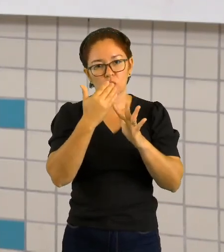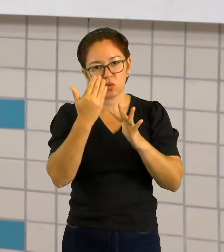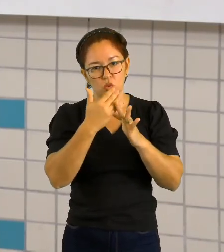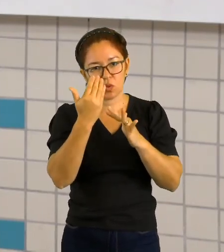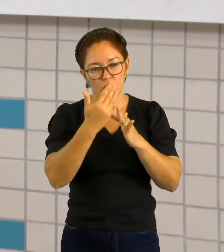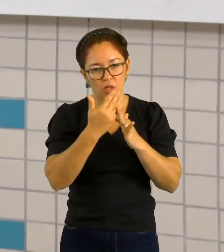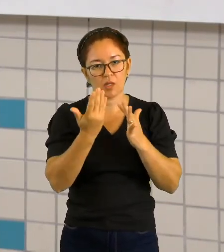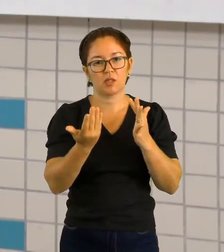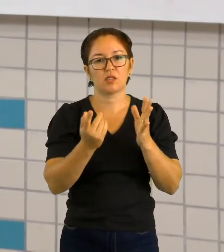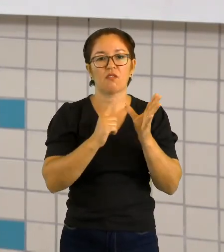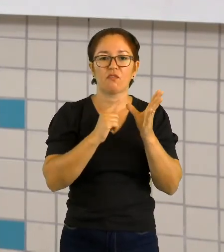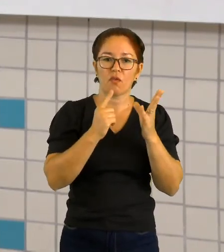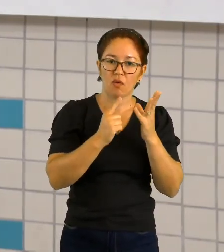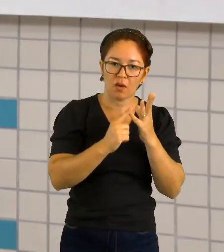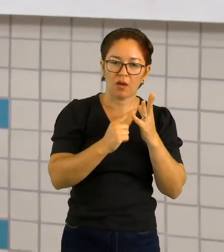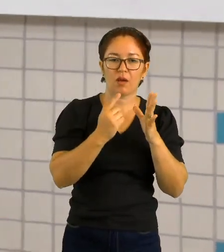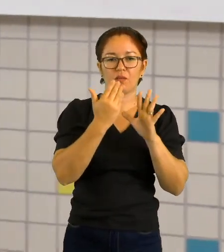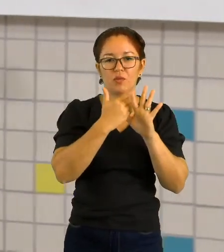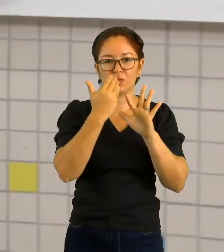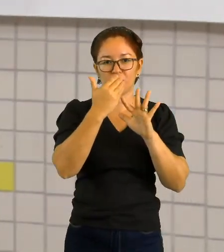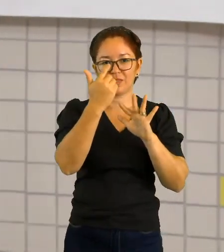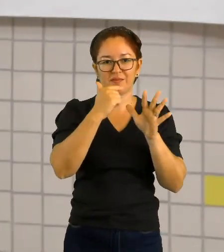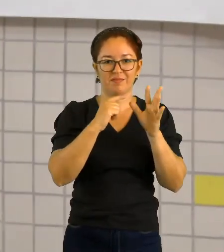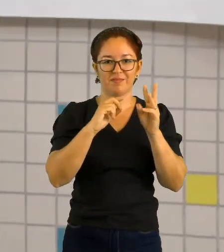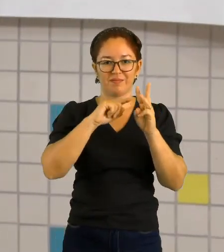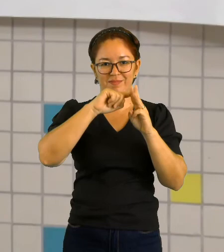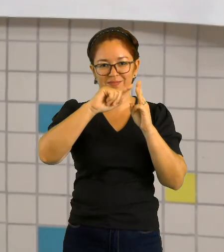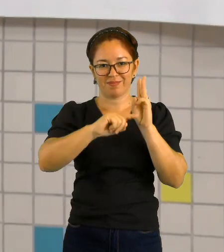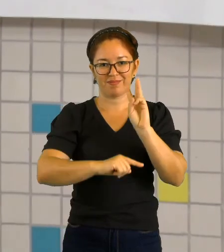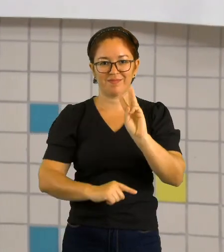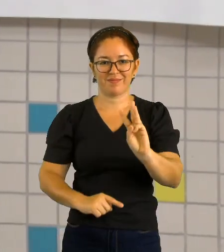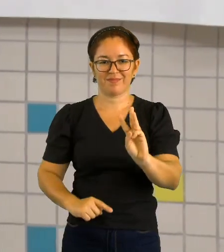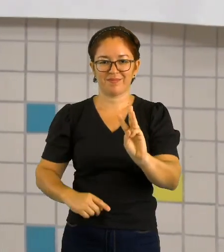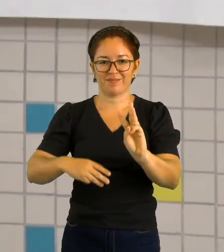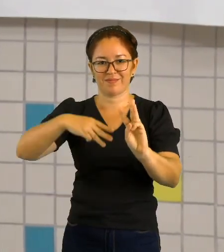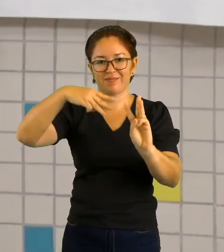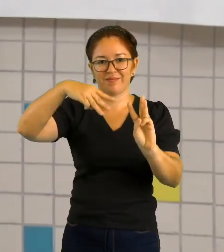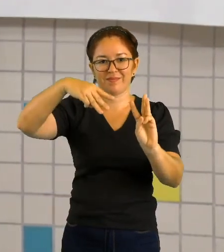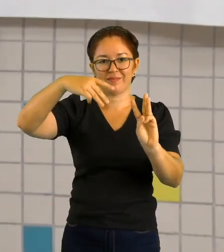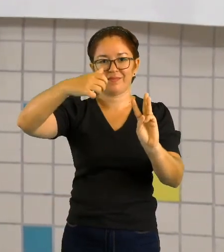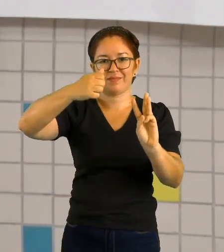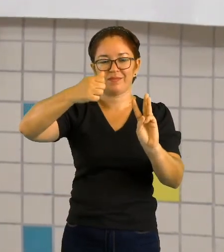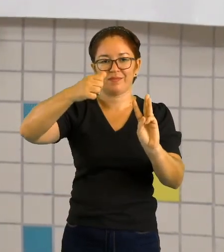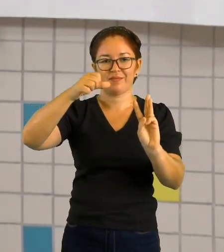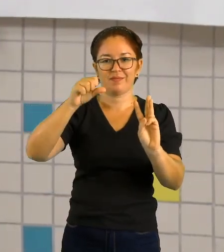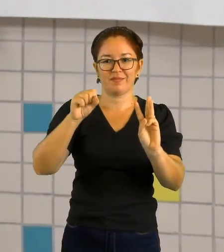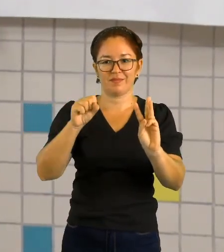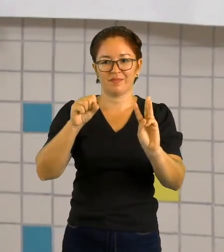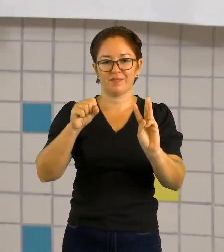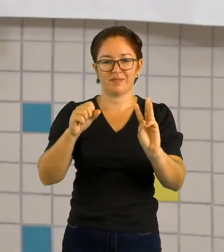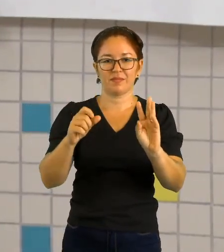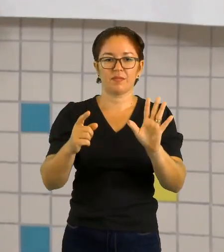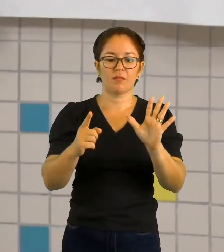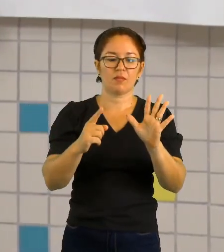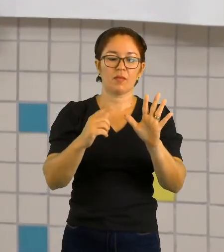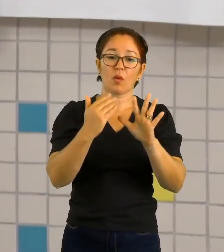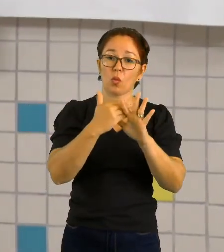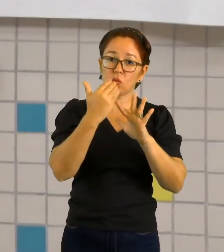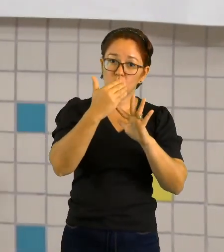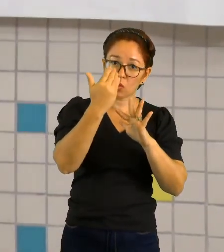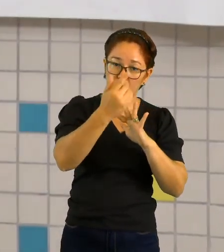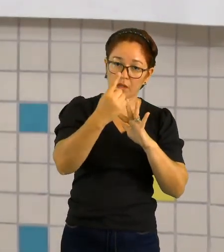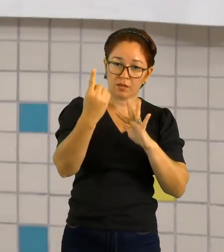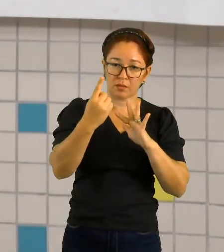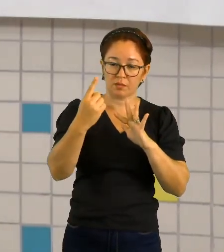e consoante. Então, a estruturinha dessa palavrinha é consoante, vogal